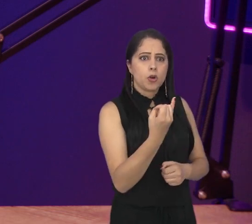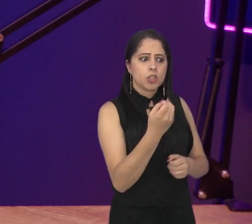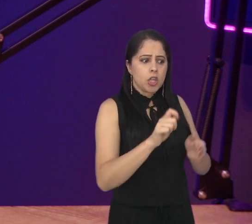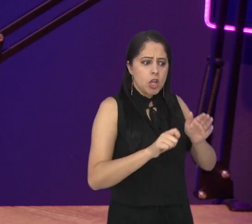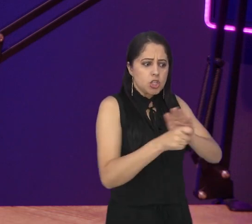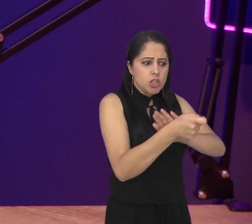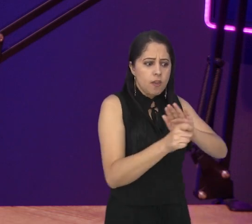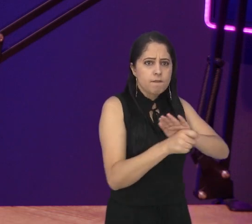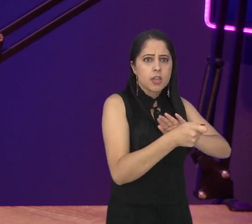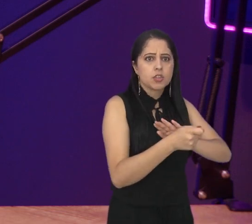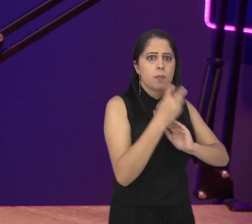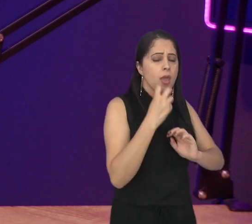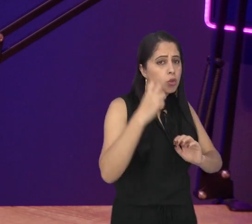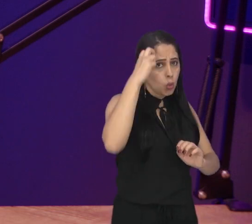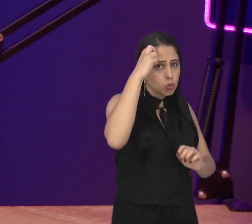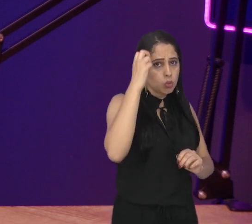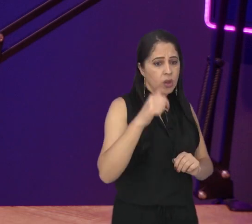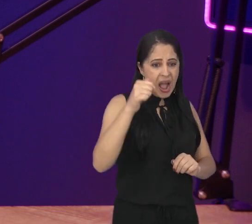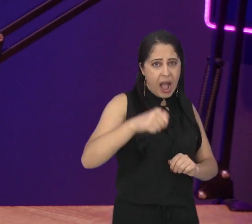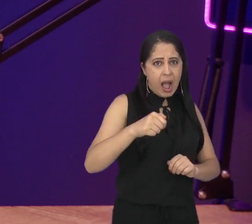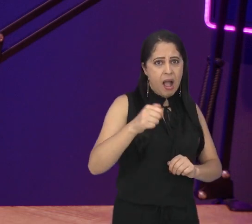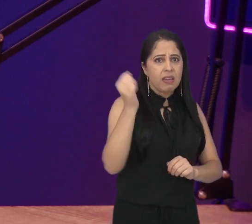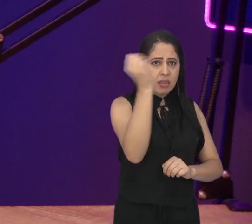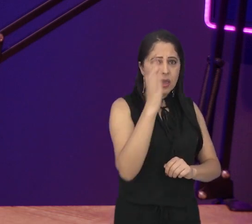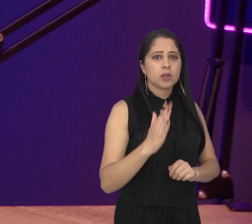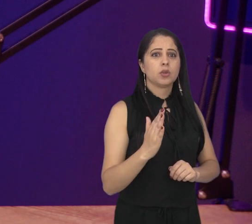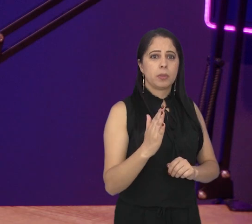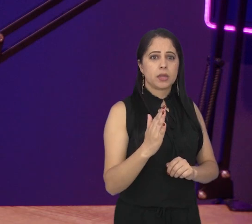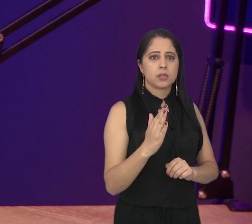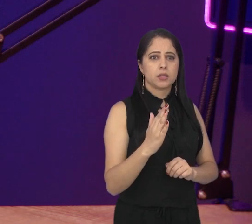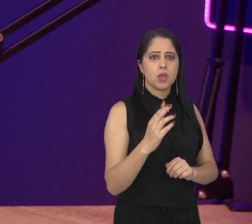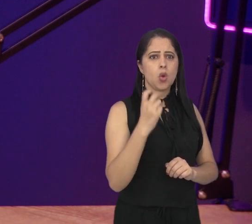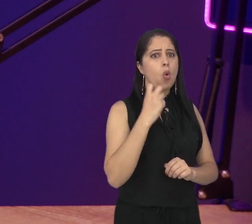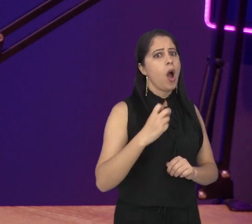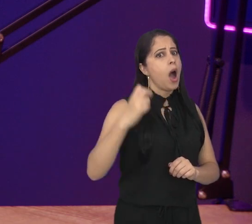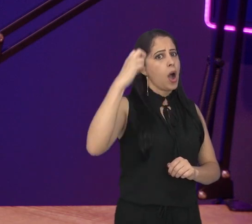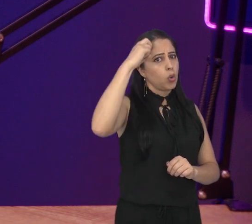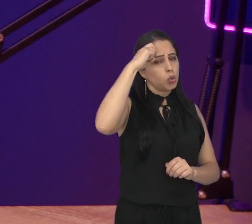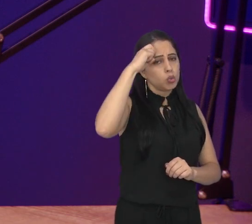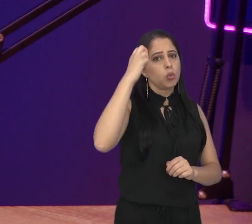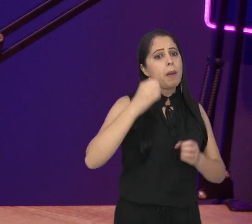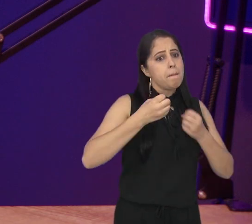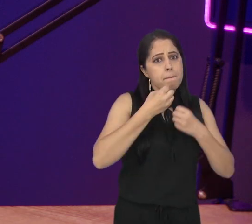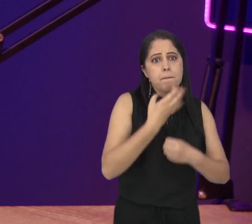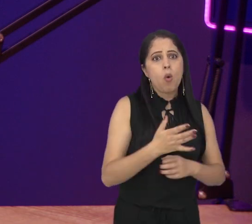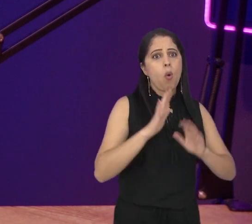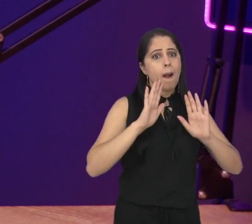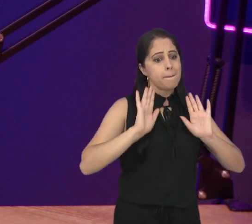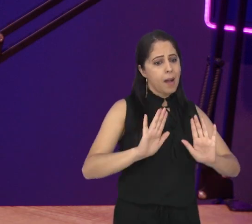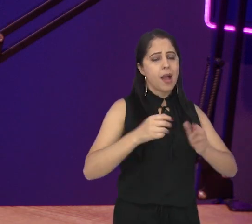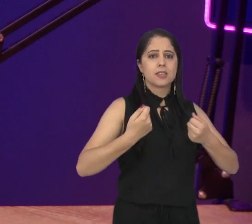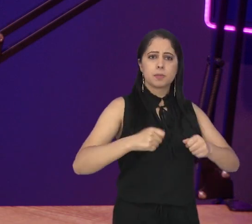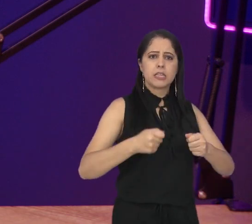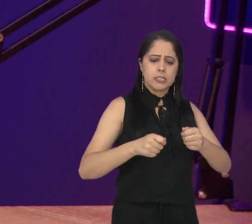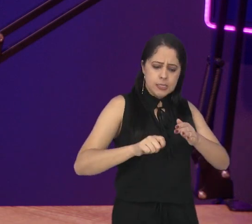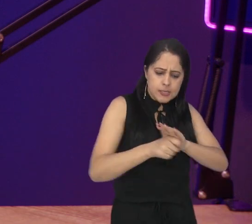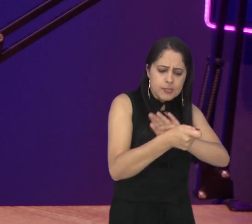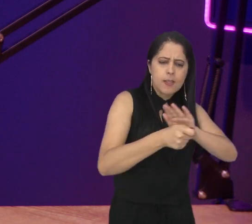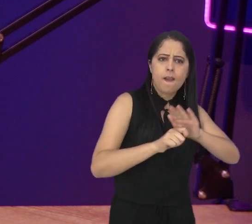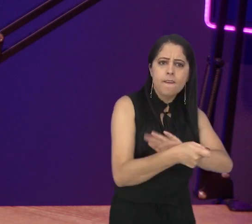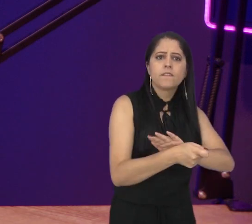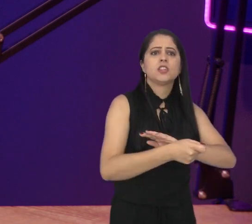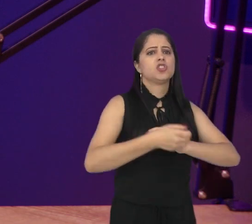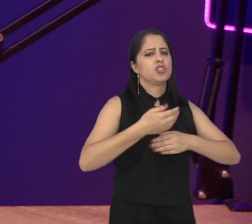do investimento em cultura. E o Brasil, ele tem uma cultura muito grande, muito vasta. Então, realmente, investir na produção